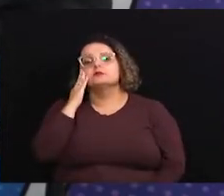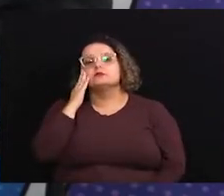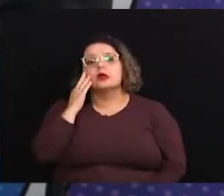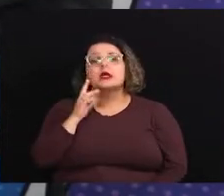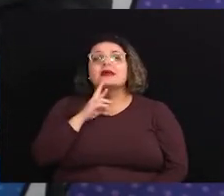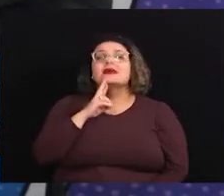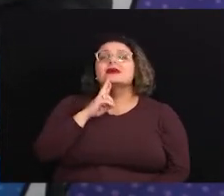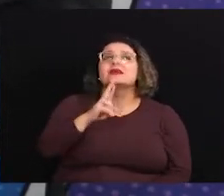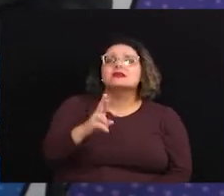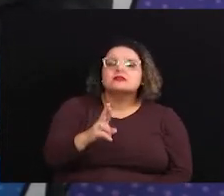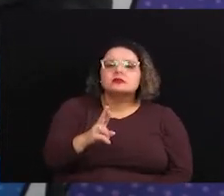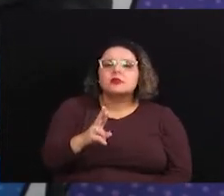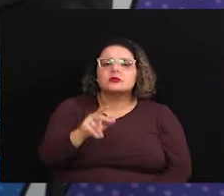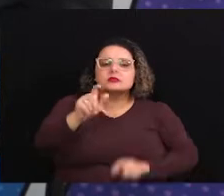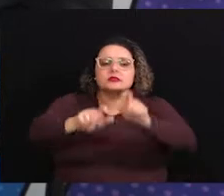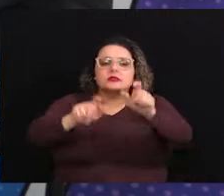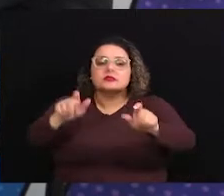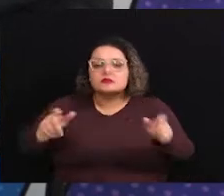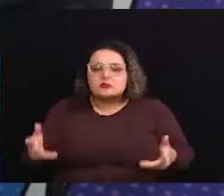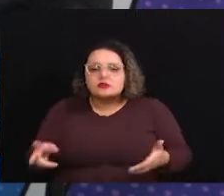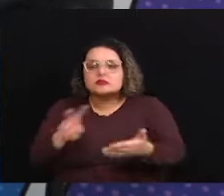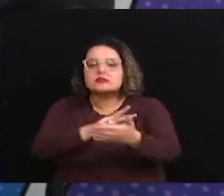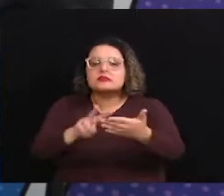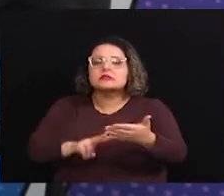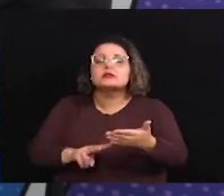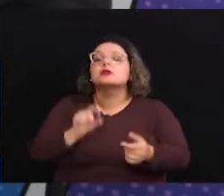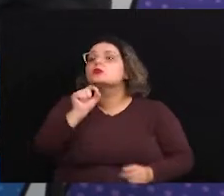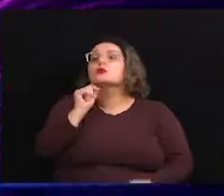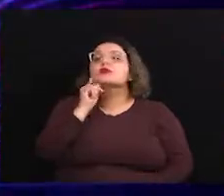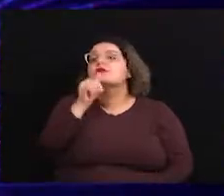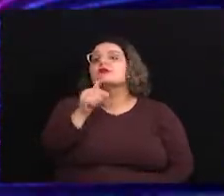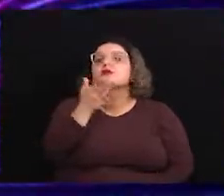do leitor, né? Quem leu já disse o que pra você?